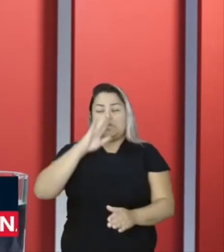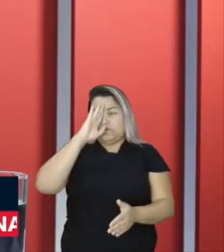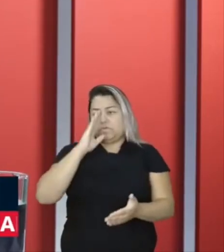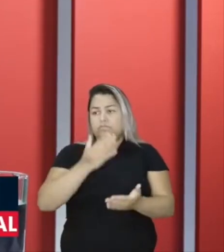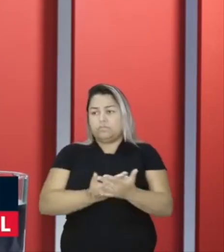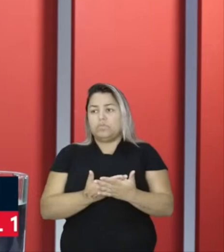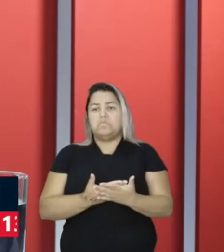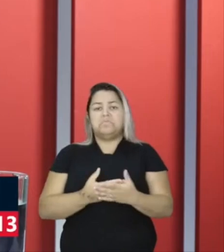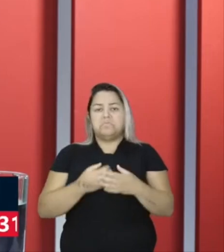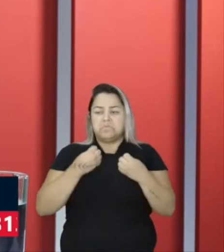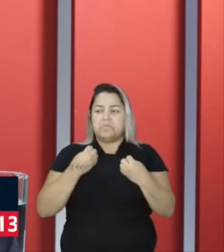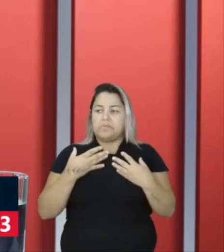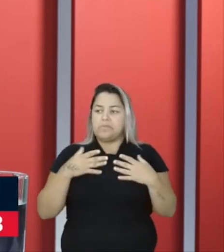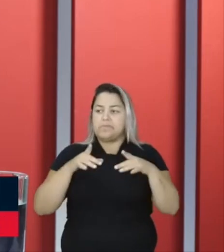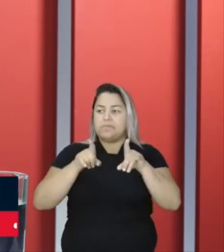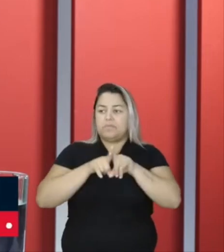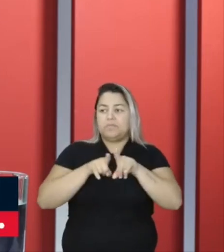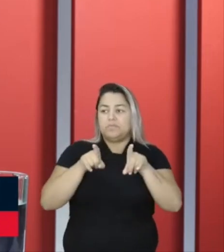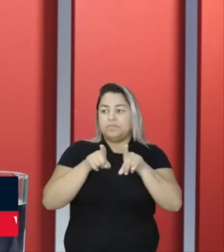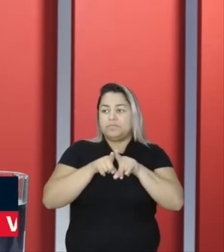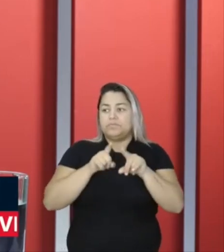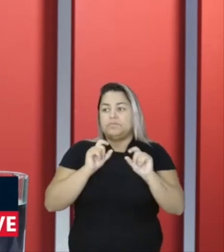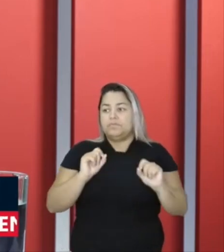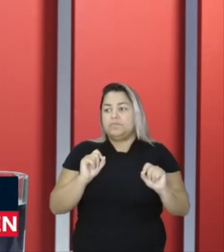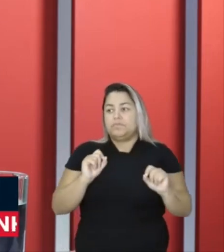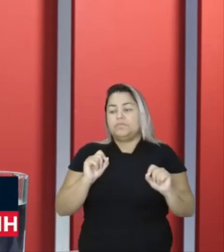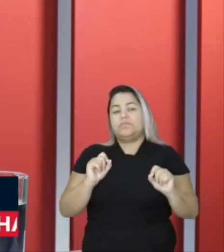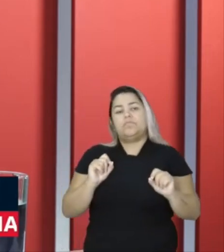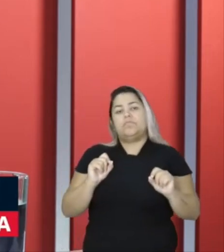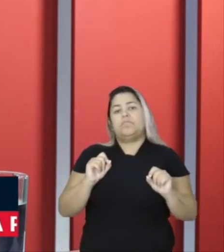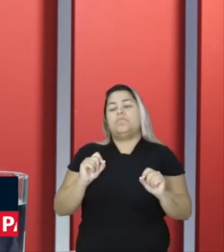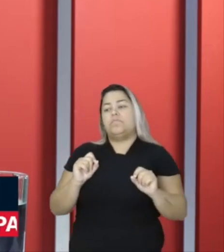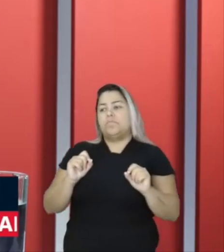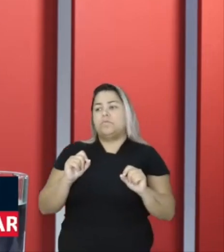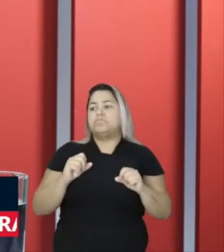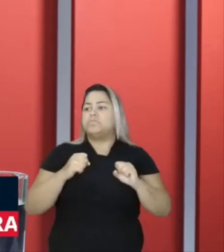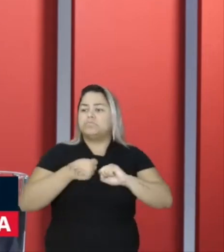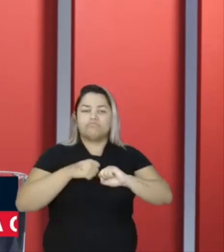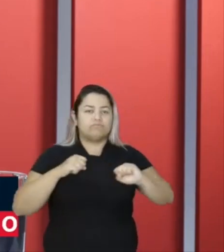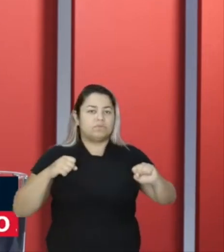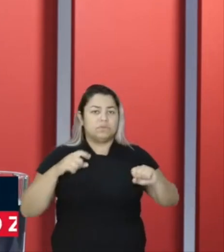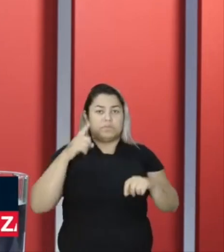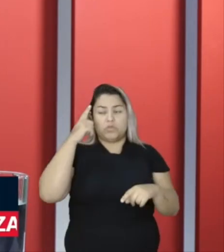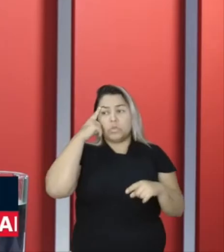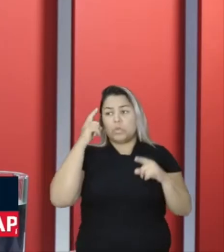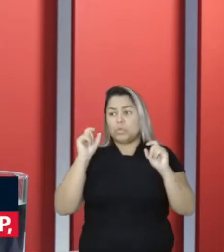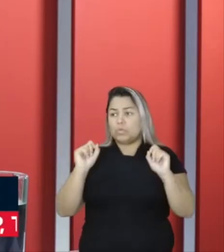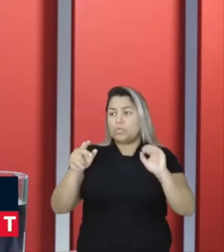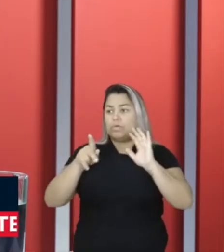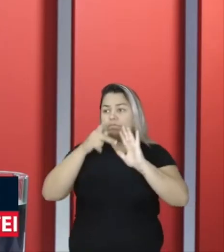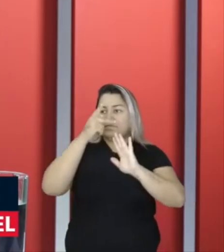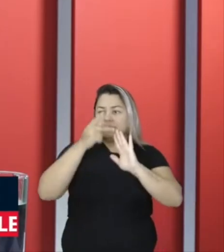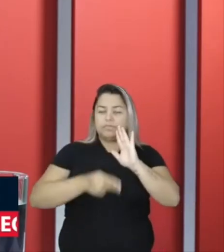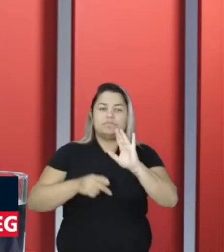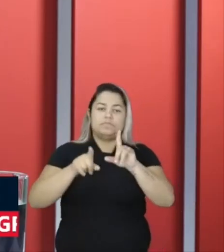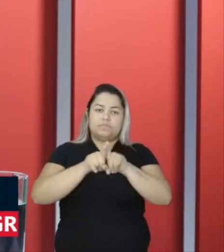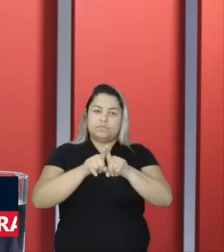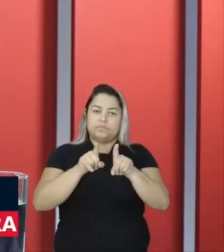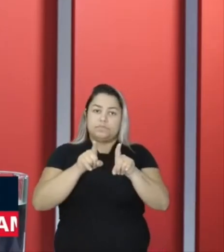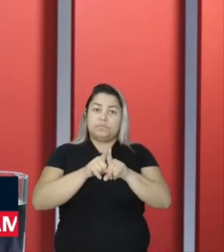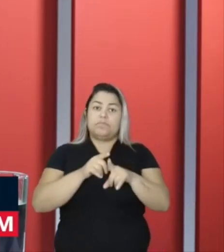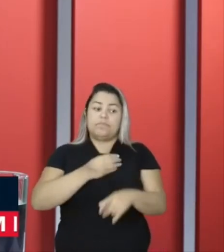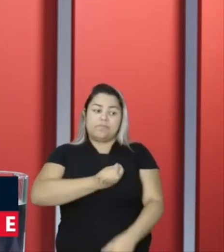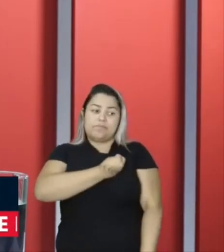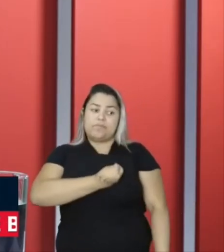altíssimo grau, né? Quer dizer, foi uma absorção muito grande de ideias e propostas vindas da participação nesse